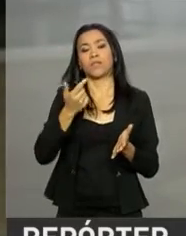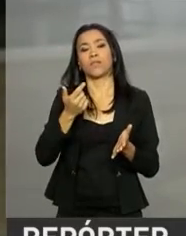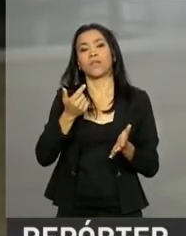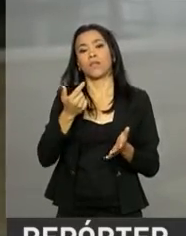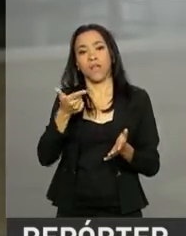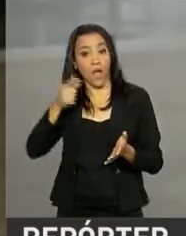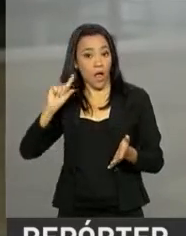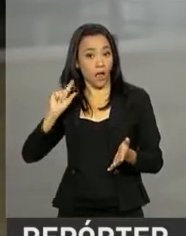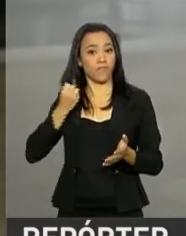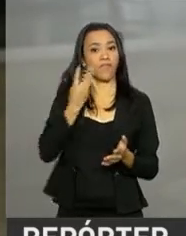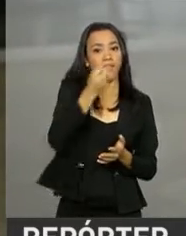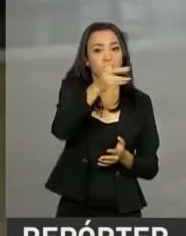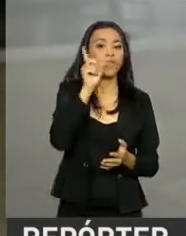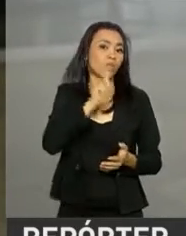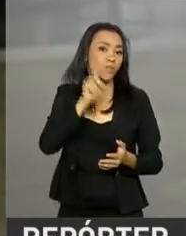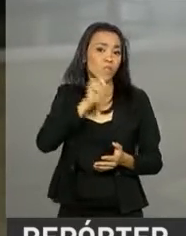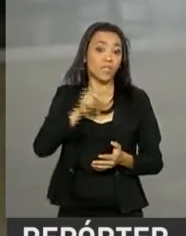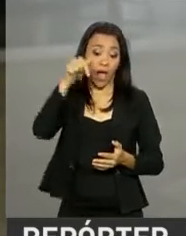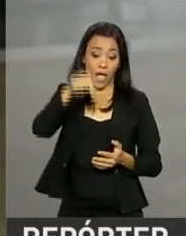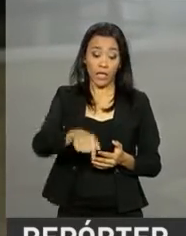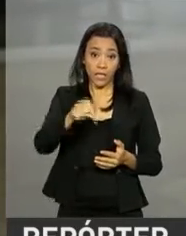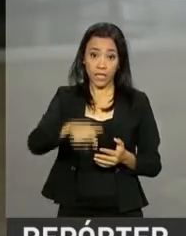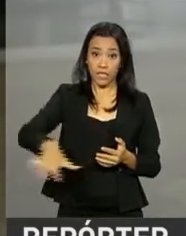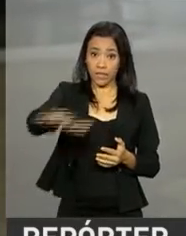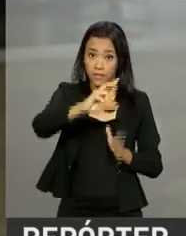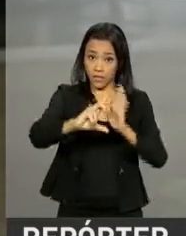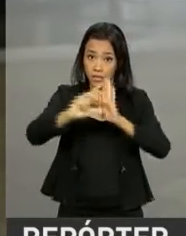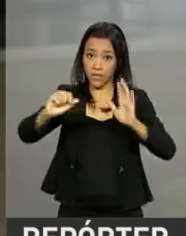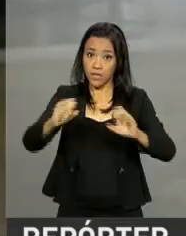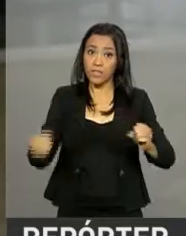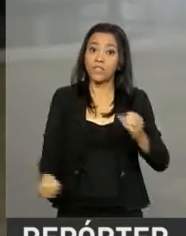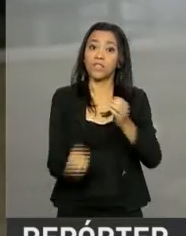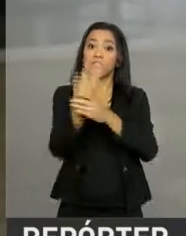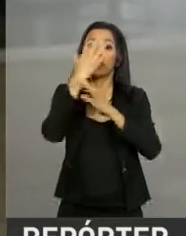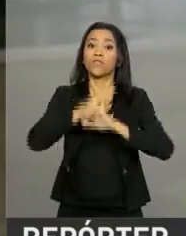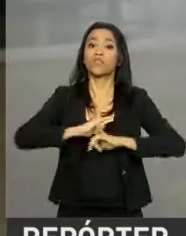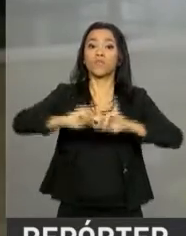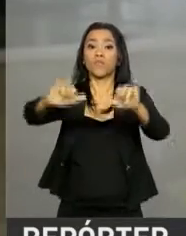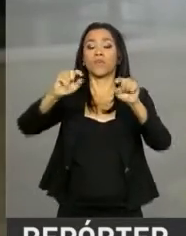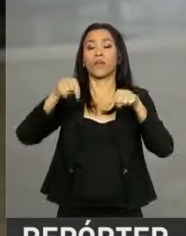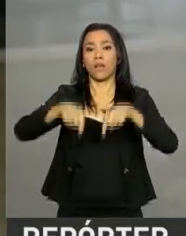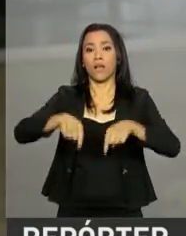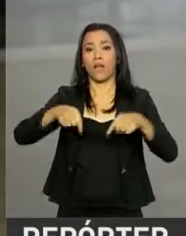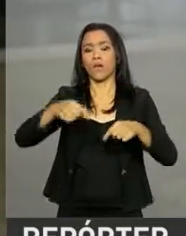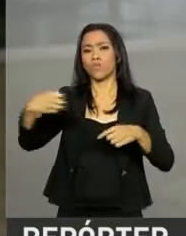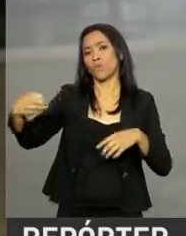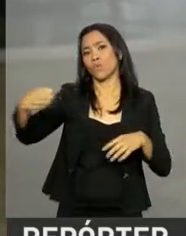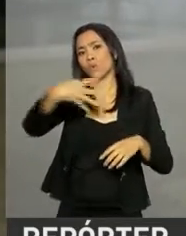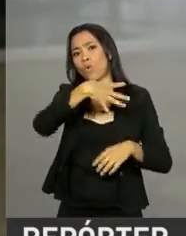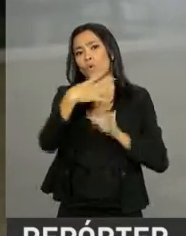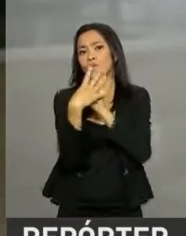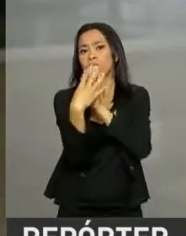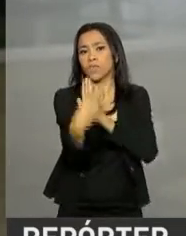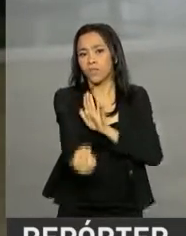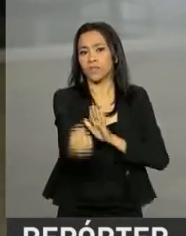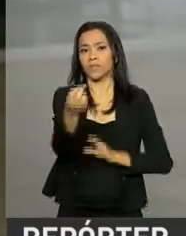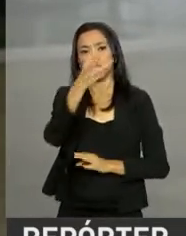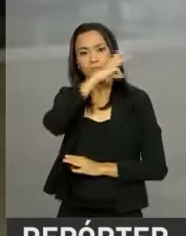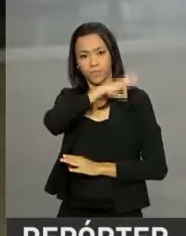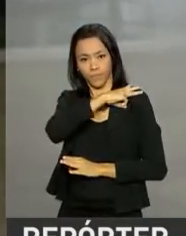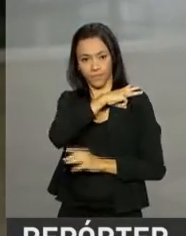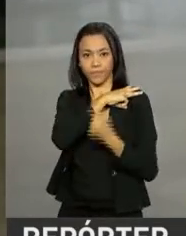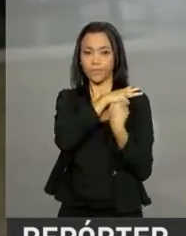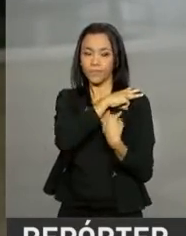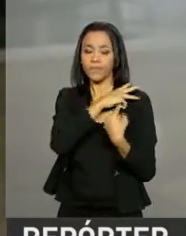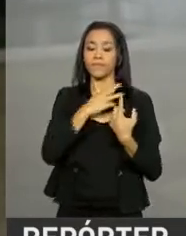lança hoje uma cerimônia no palácio do planalto lança o novo o eco ensino médio na reformulação e reestruturação